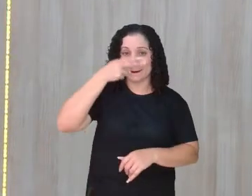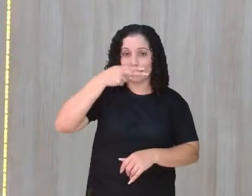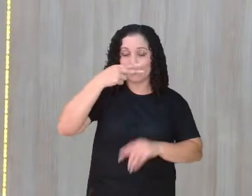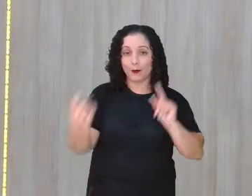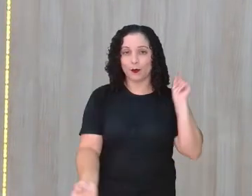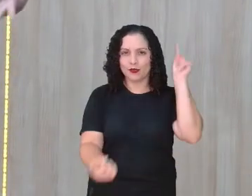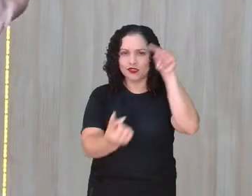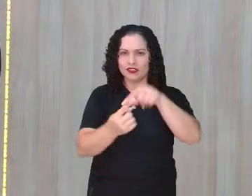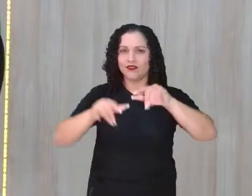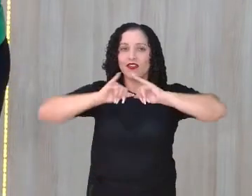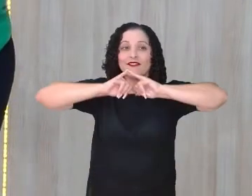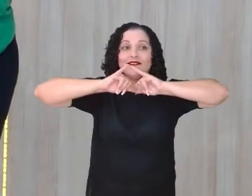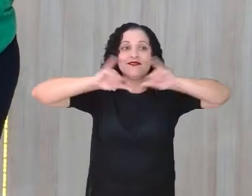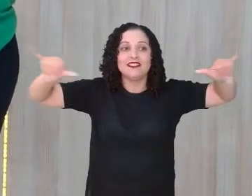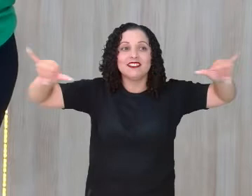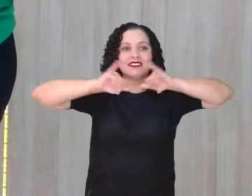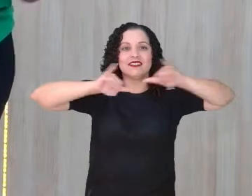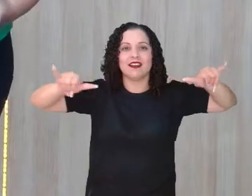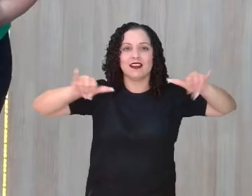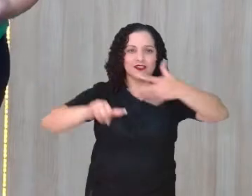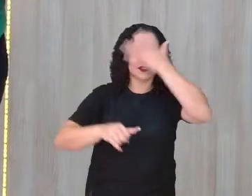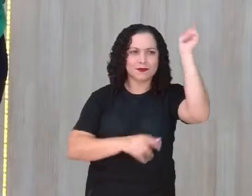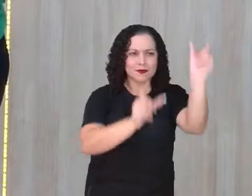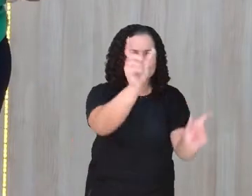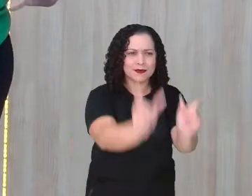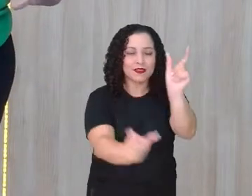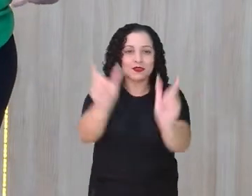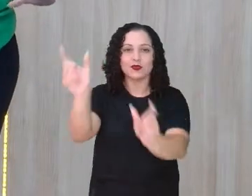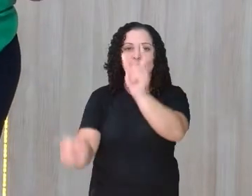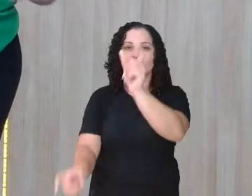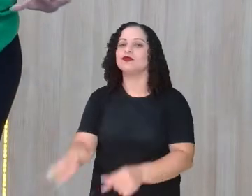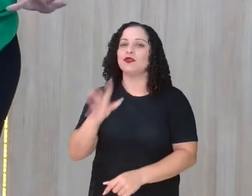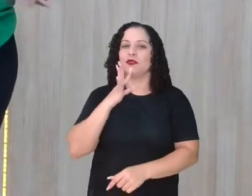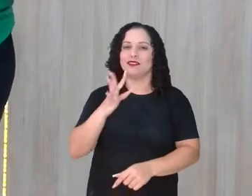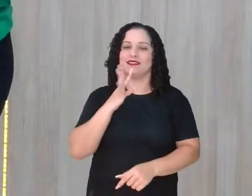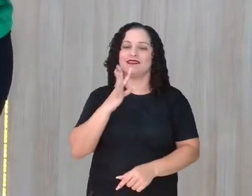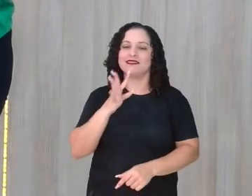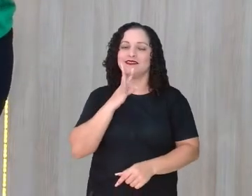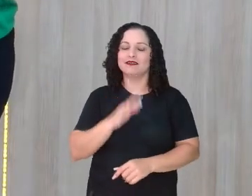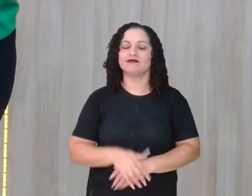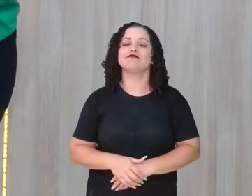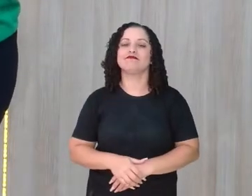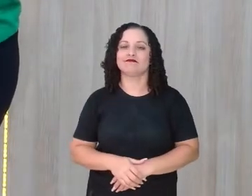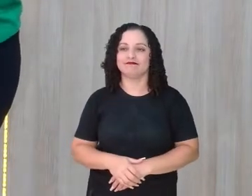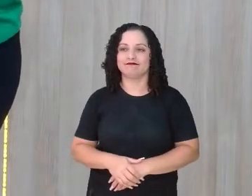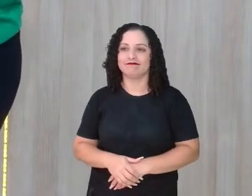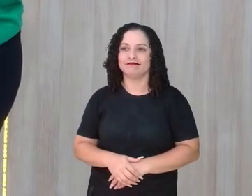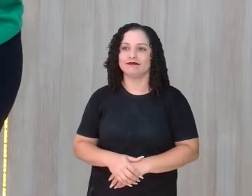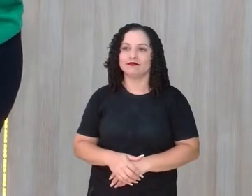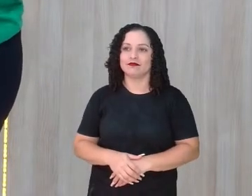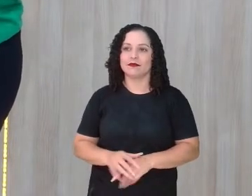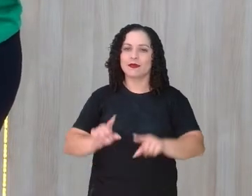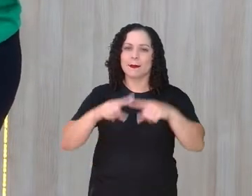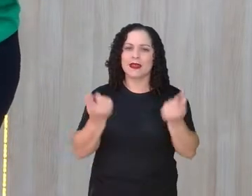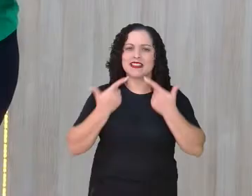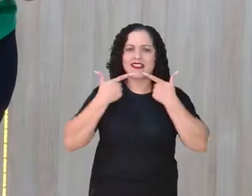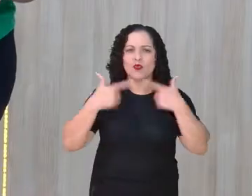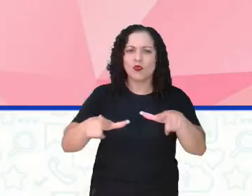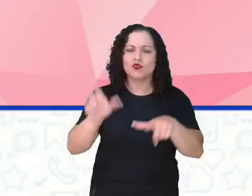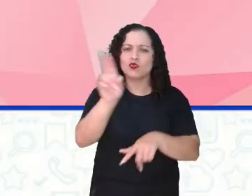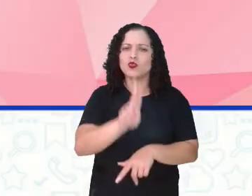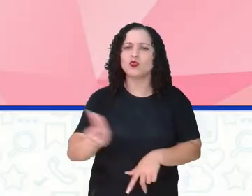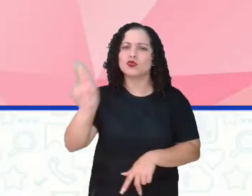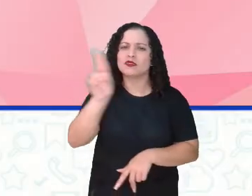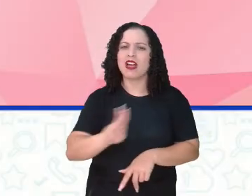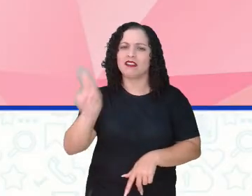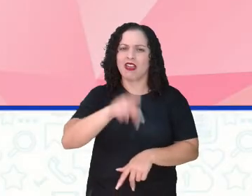objetivo é comunicar, o objetivo é informar, é o mesmo, certo? Então, ó, mas a linguagem utilizada é